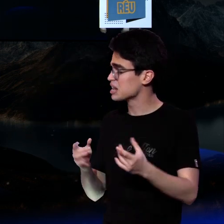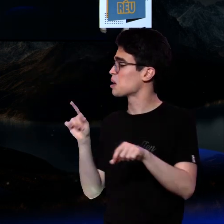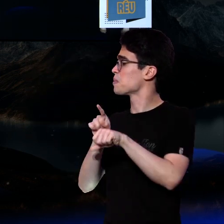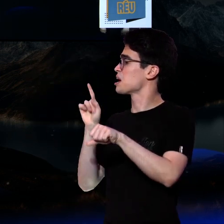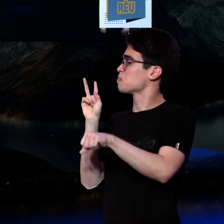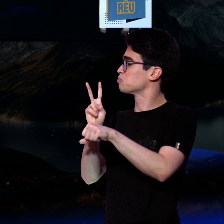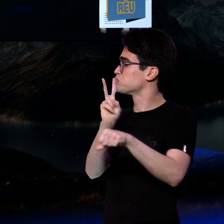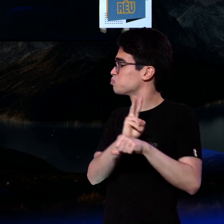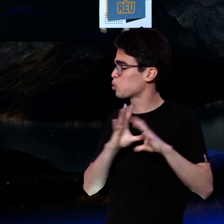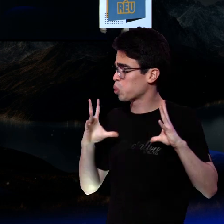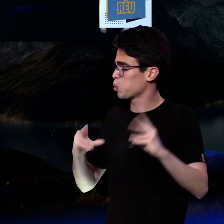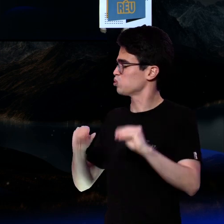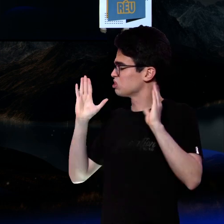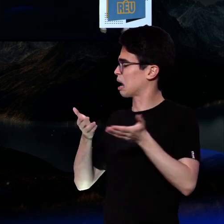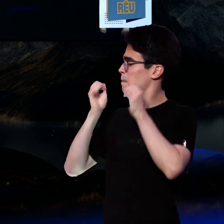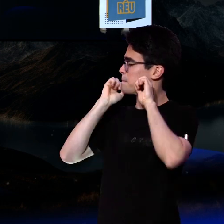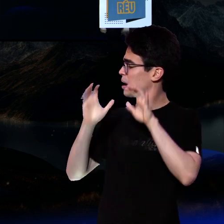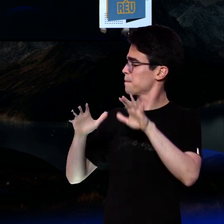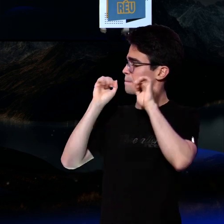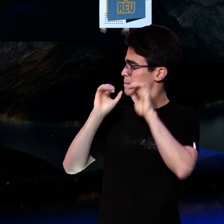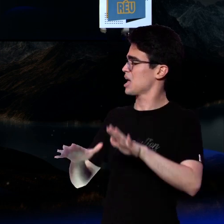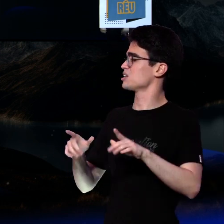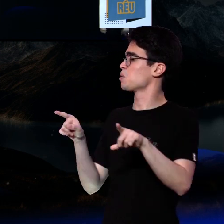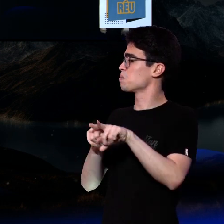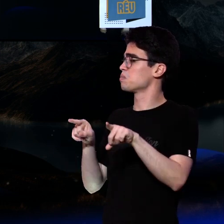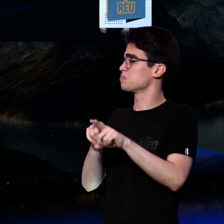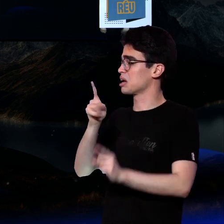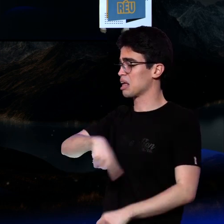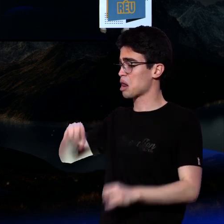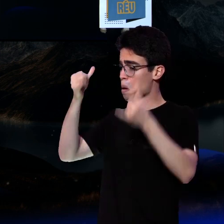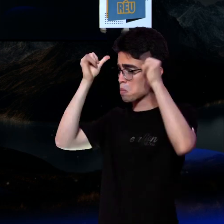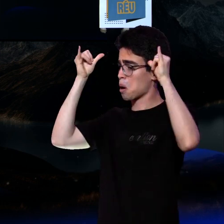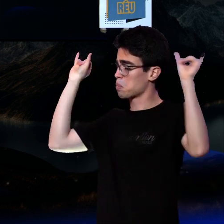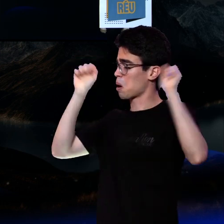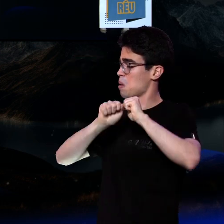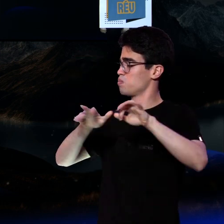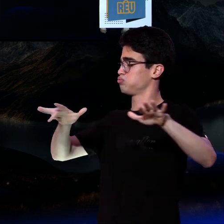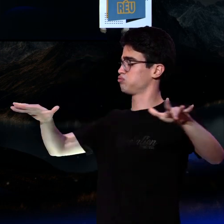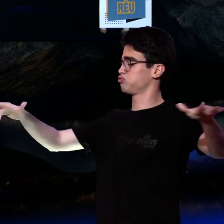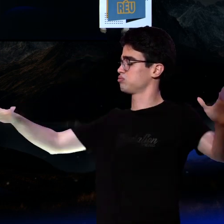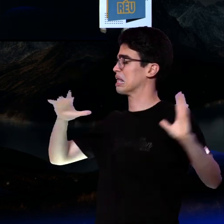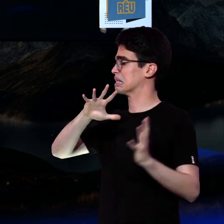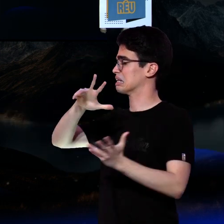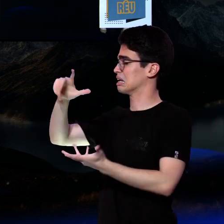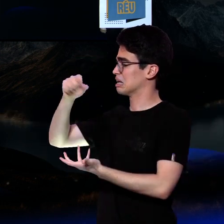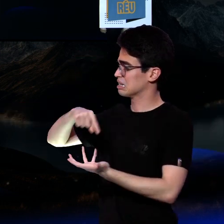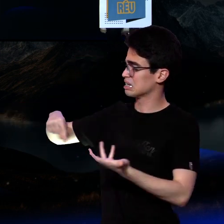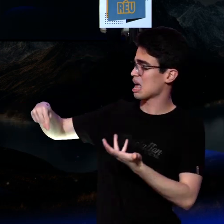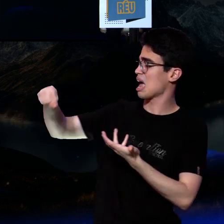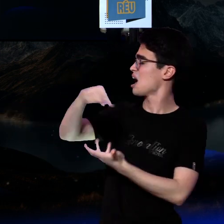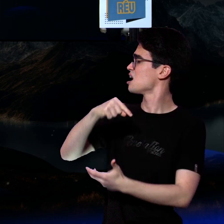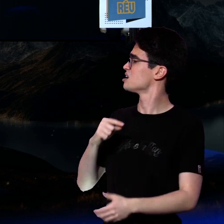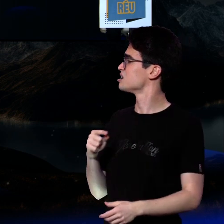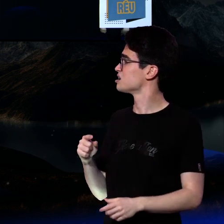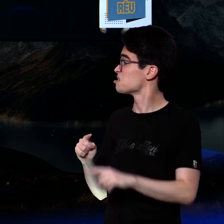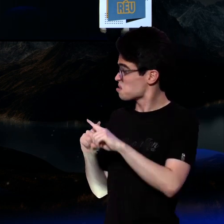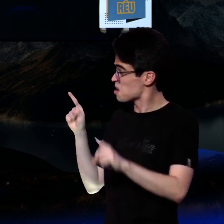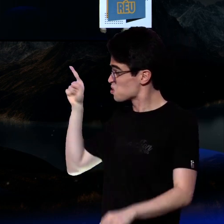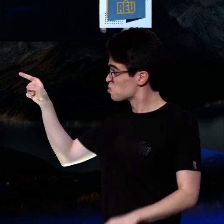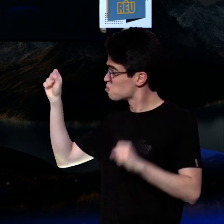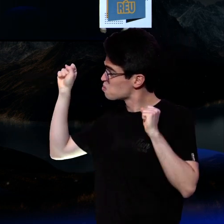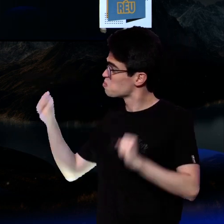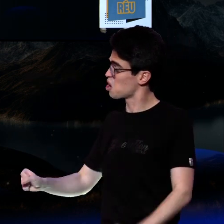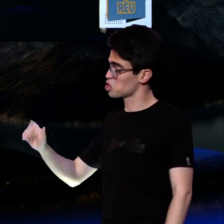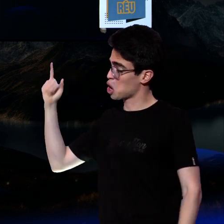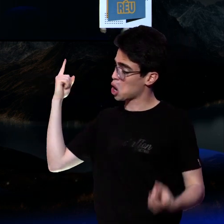Tem abençoado tudo o que ele faz, de modo que os seus rebanhos estão espalhados por toda a terra. Estende, porém, a mão e fere